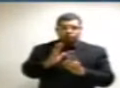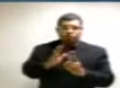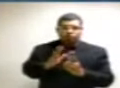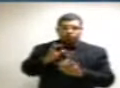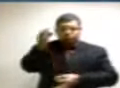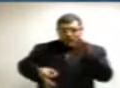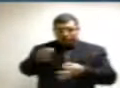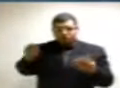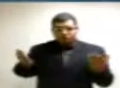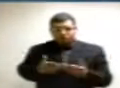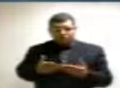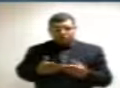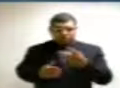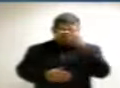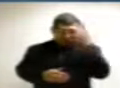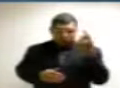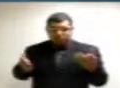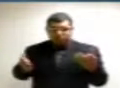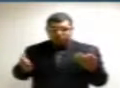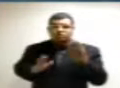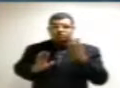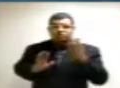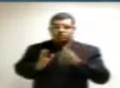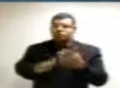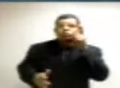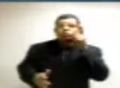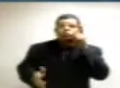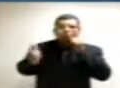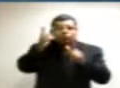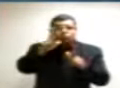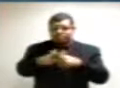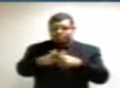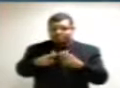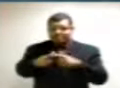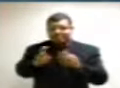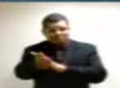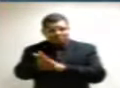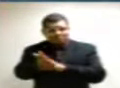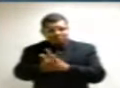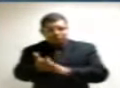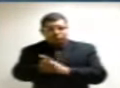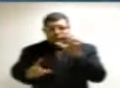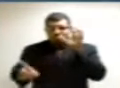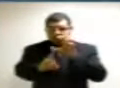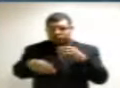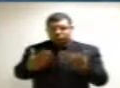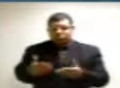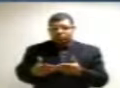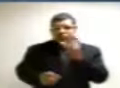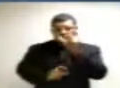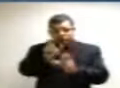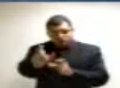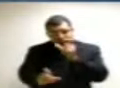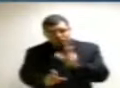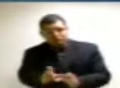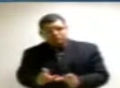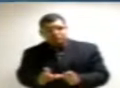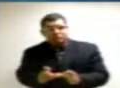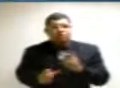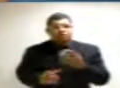É ao Tribunal de Justiça que o povo vai quando já não consegue resolver os conflitos de